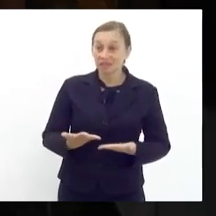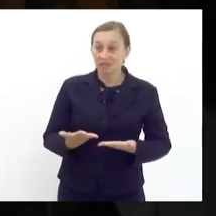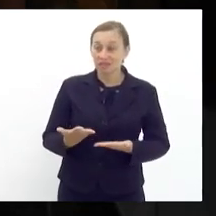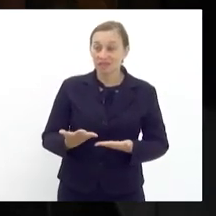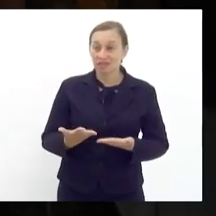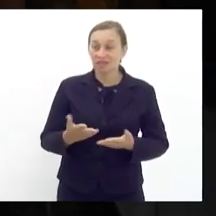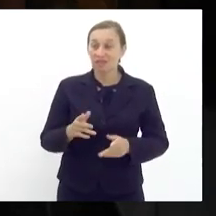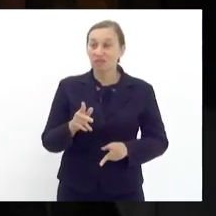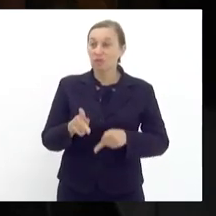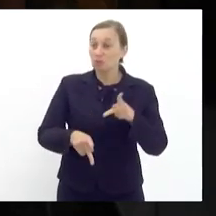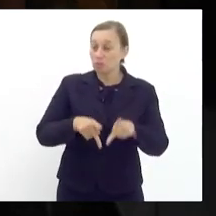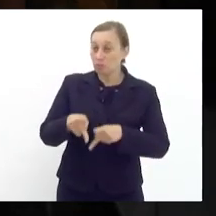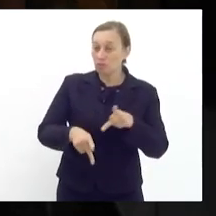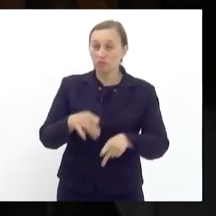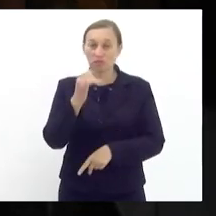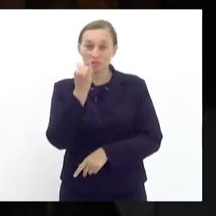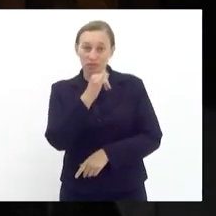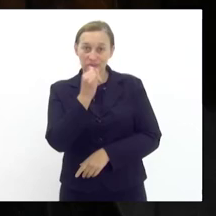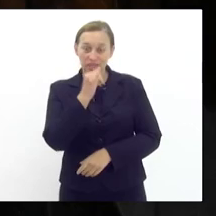população Fluminense